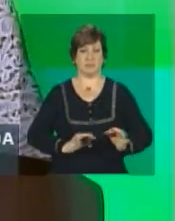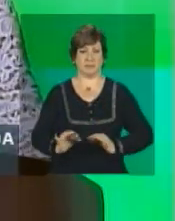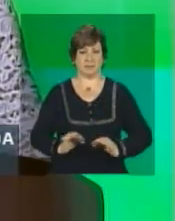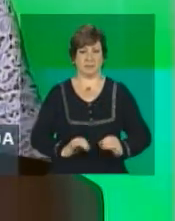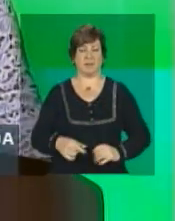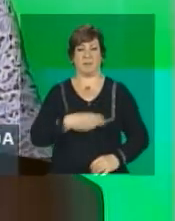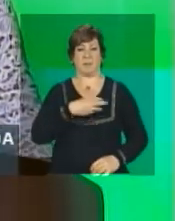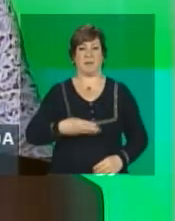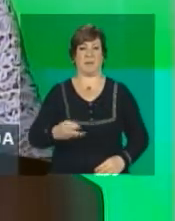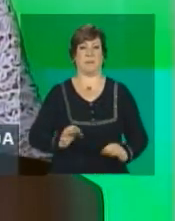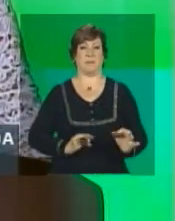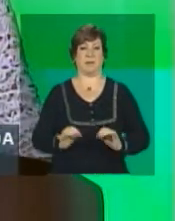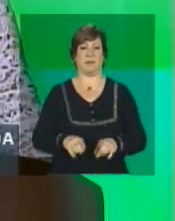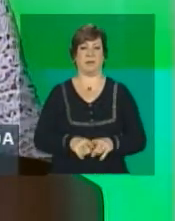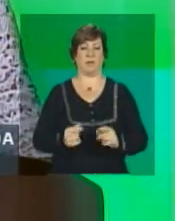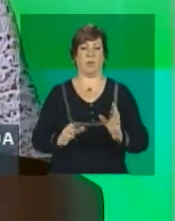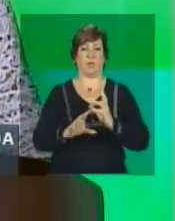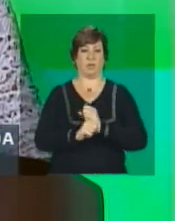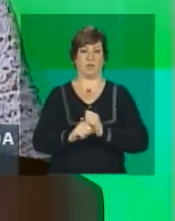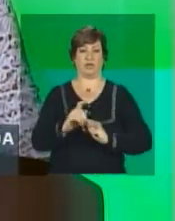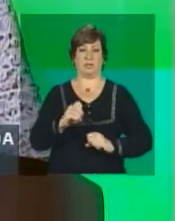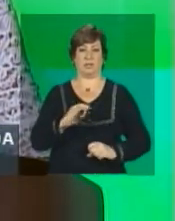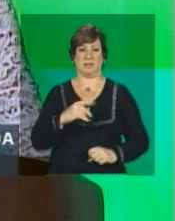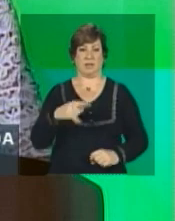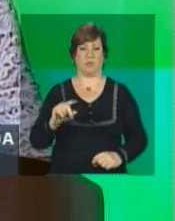Administração, ministra do Planejamento, Orçamento e Gestão.